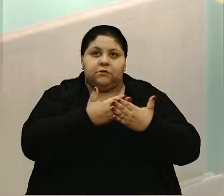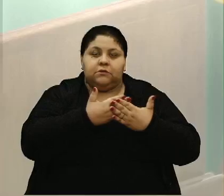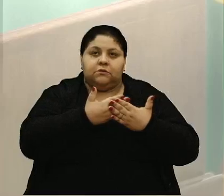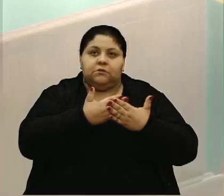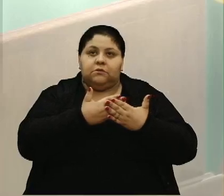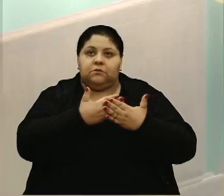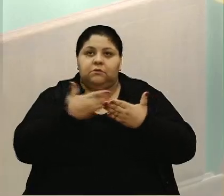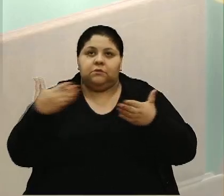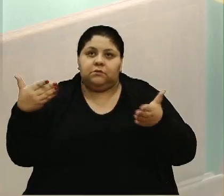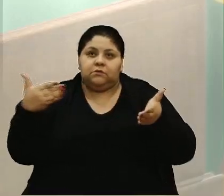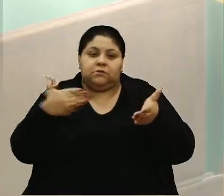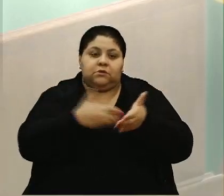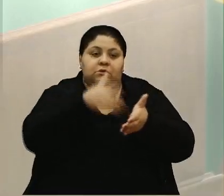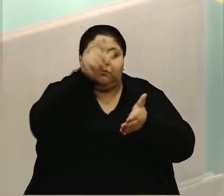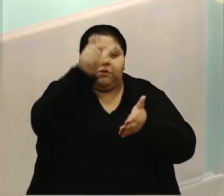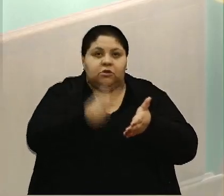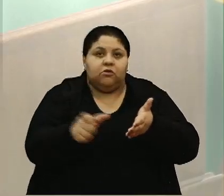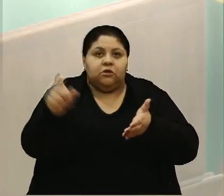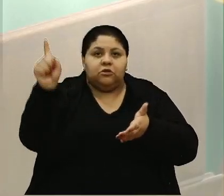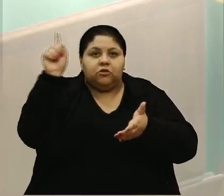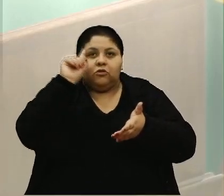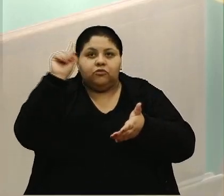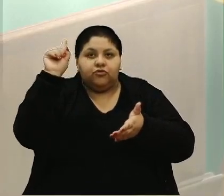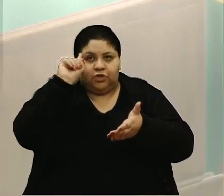chegando gente todo dia,